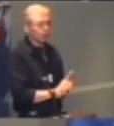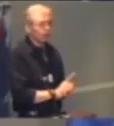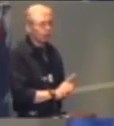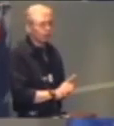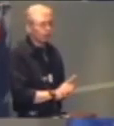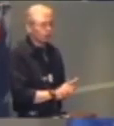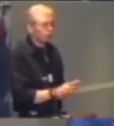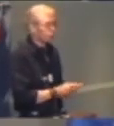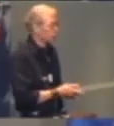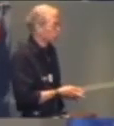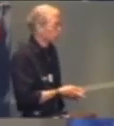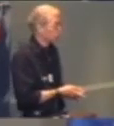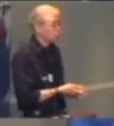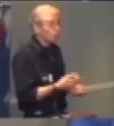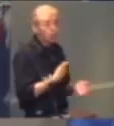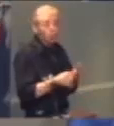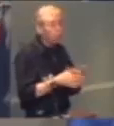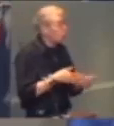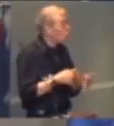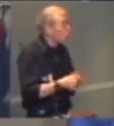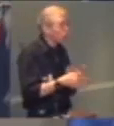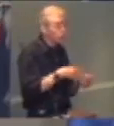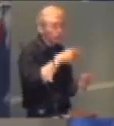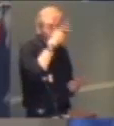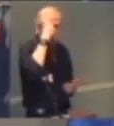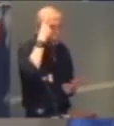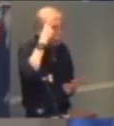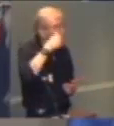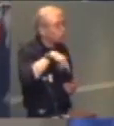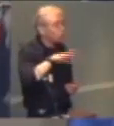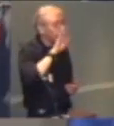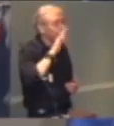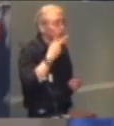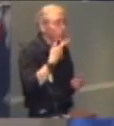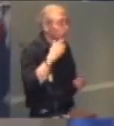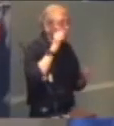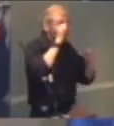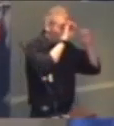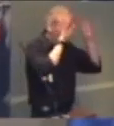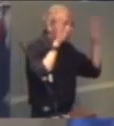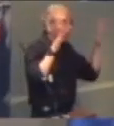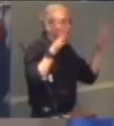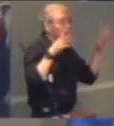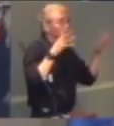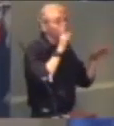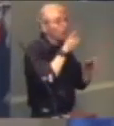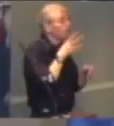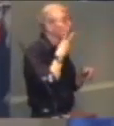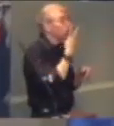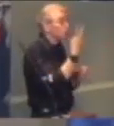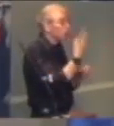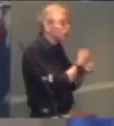nada disso qualquer um cidadão brasileiro vai entender o que nós estamos falando há 2